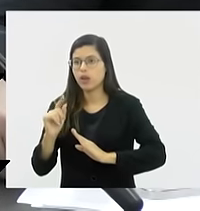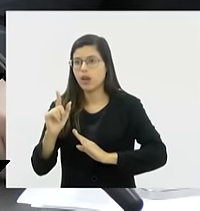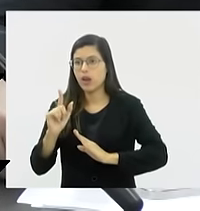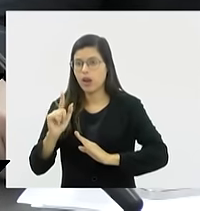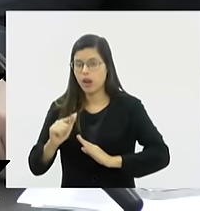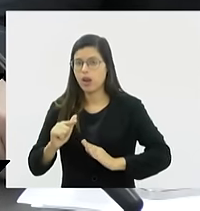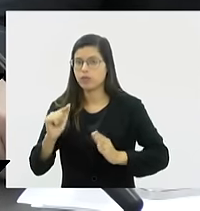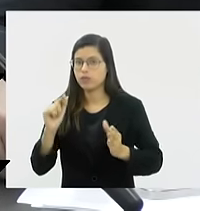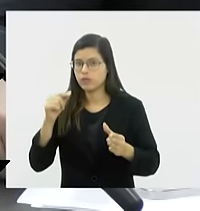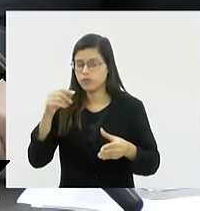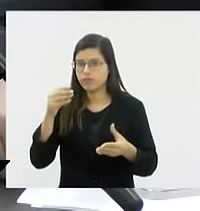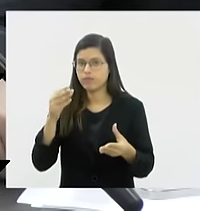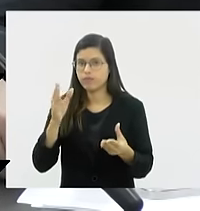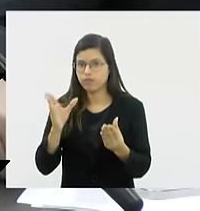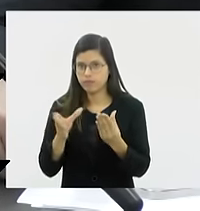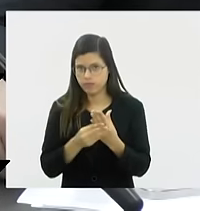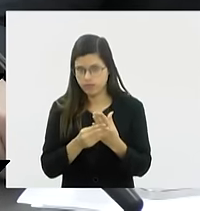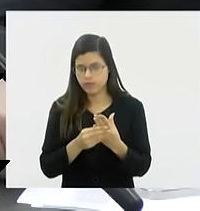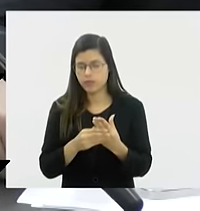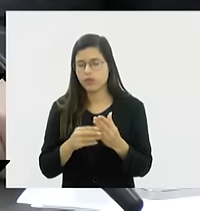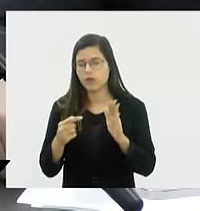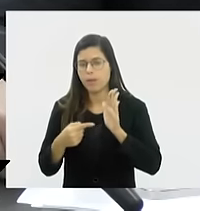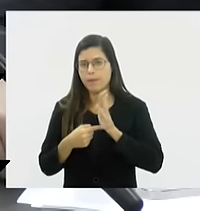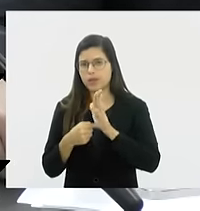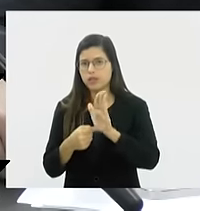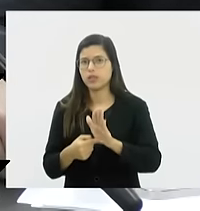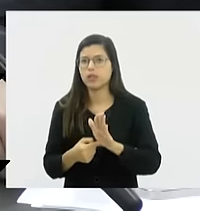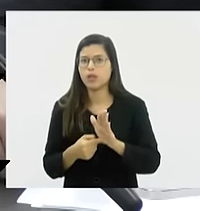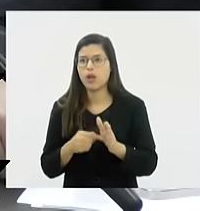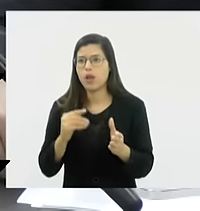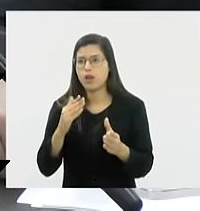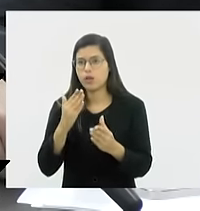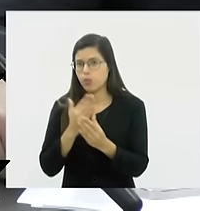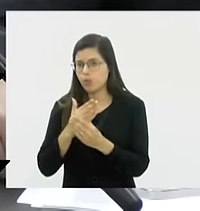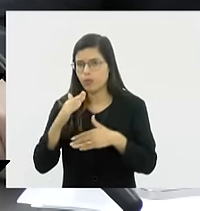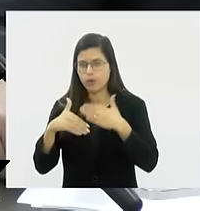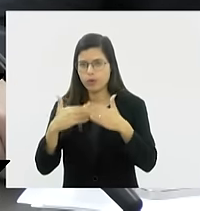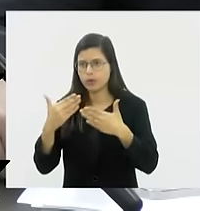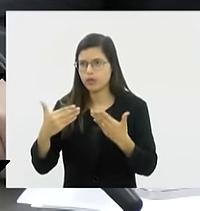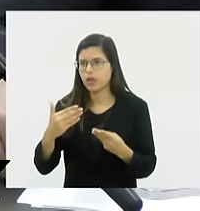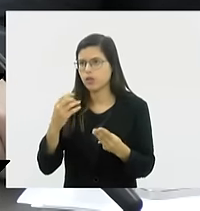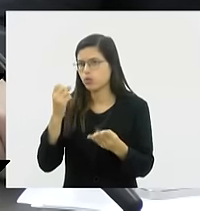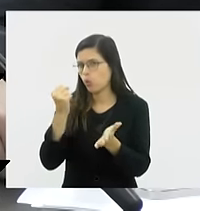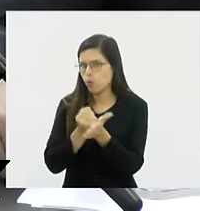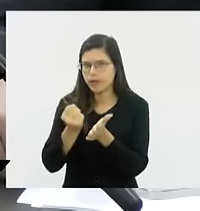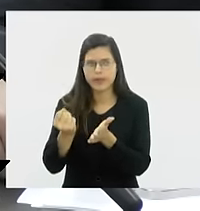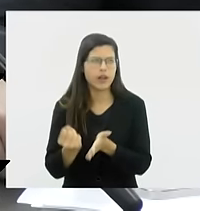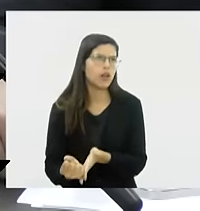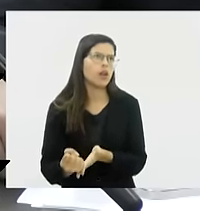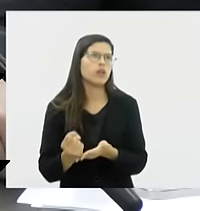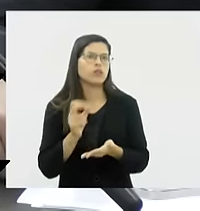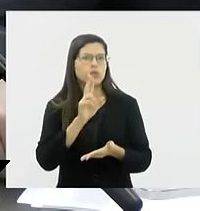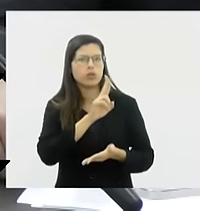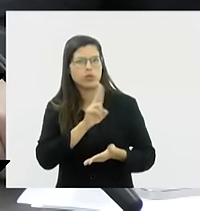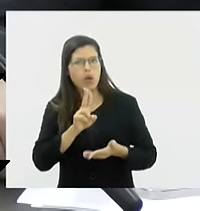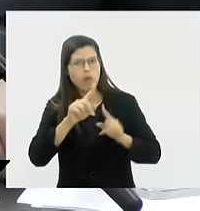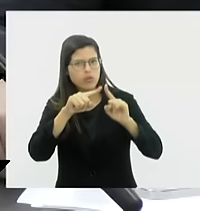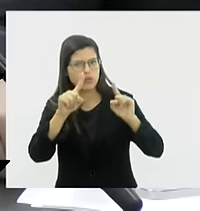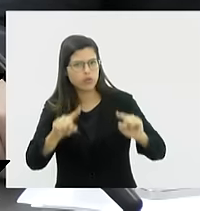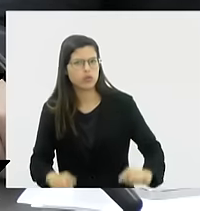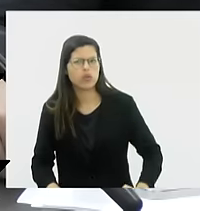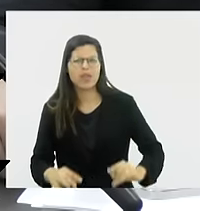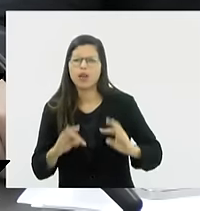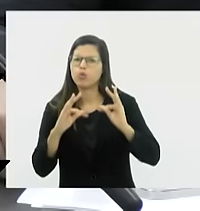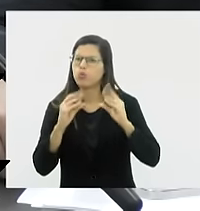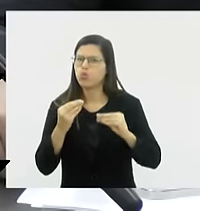dentro do que nós iremos apresentar. E no processo, no desenvolvimento, contrato, nome de servidores, tudo que foi